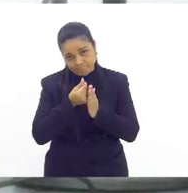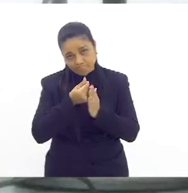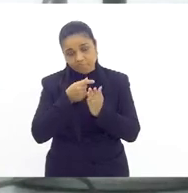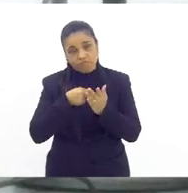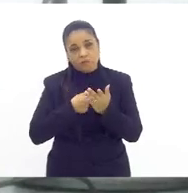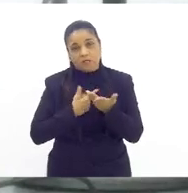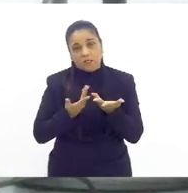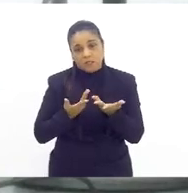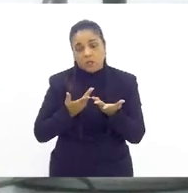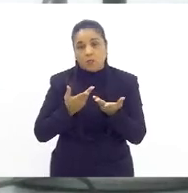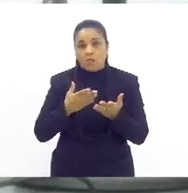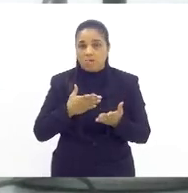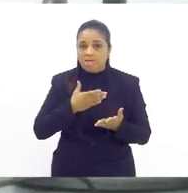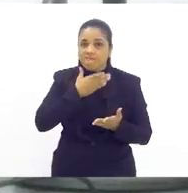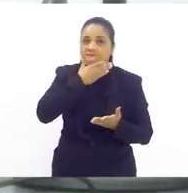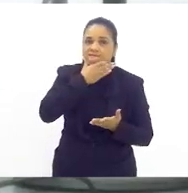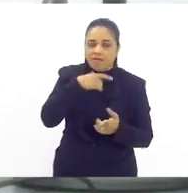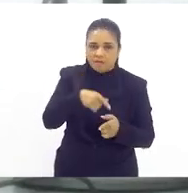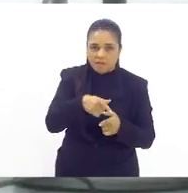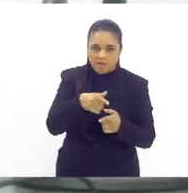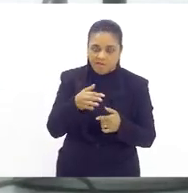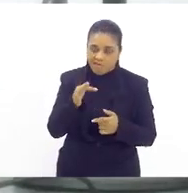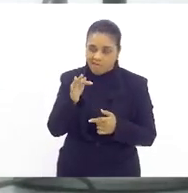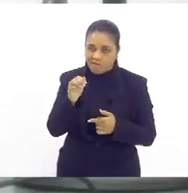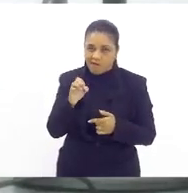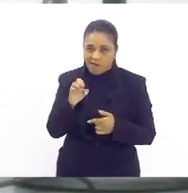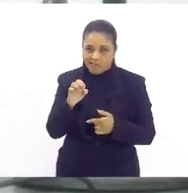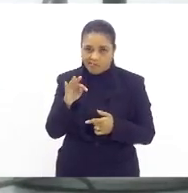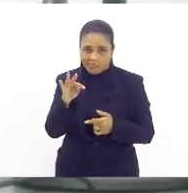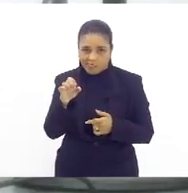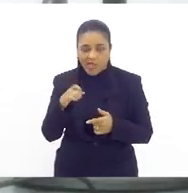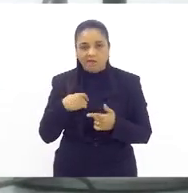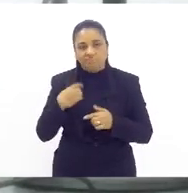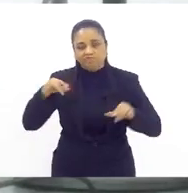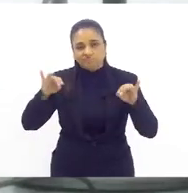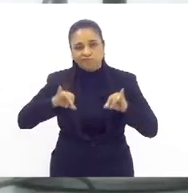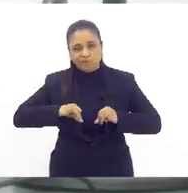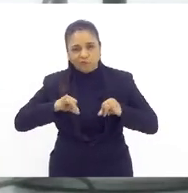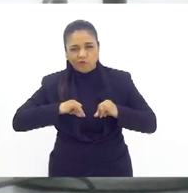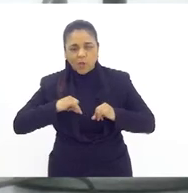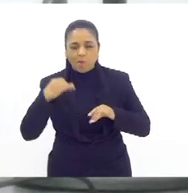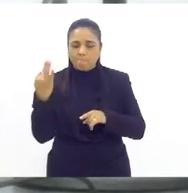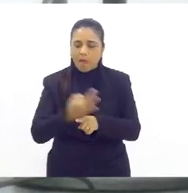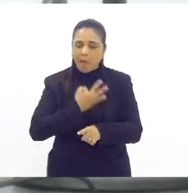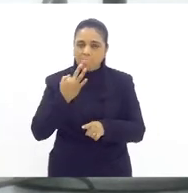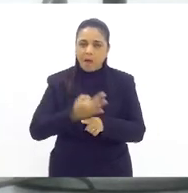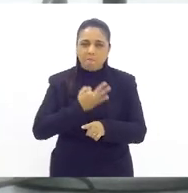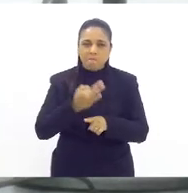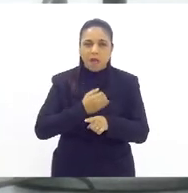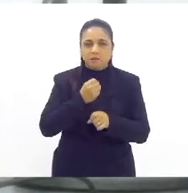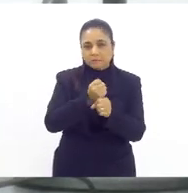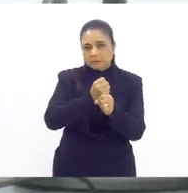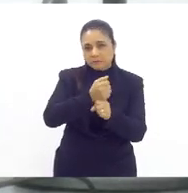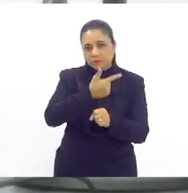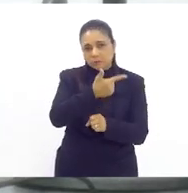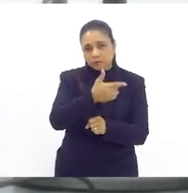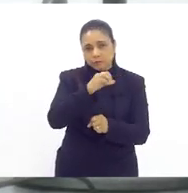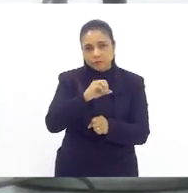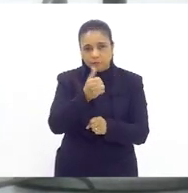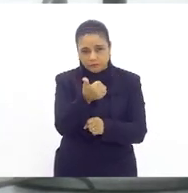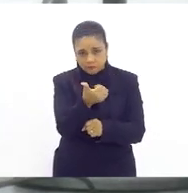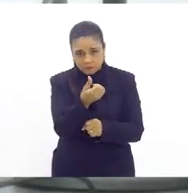justificar que vem sofrendo desde 2016 a gente vai